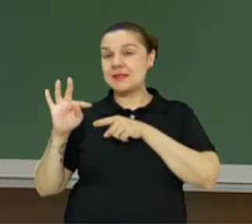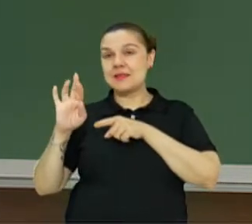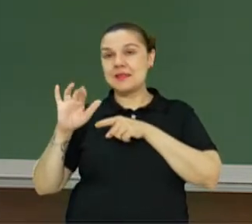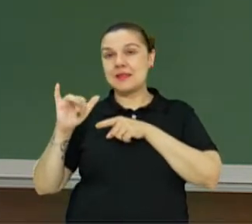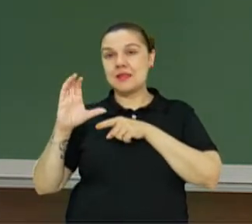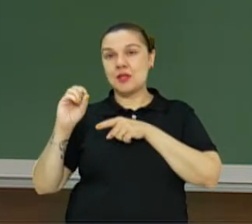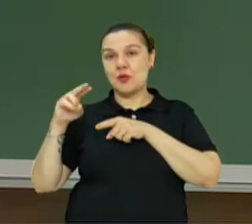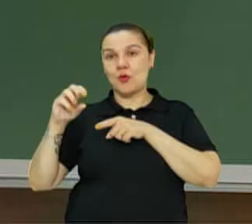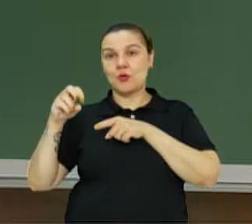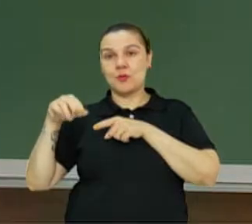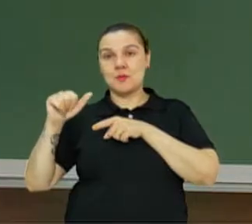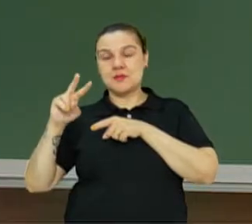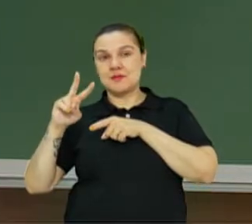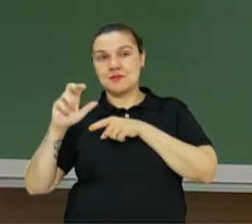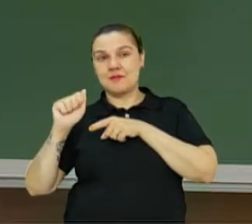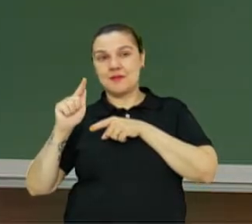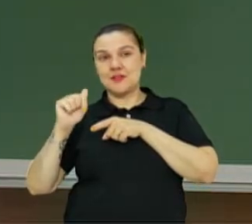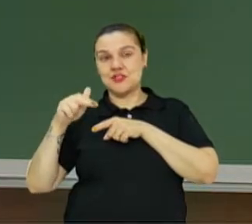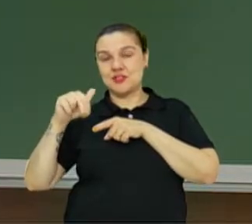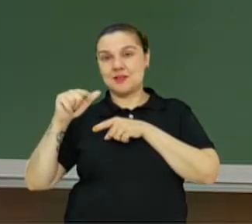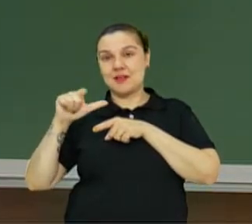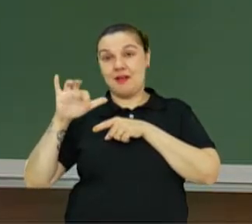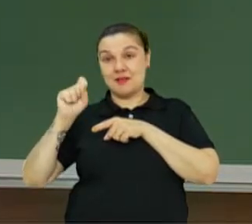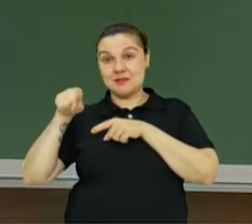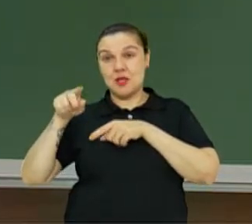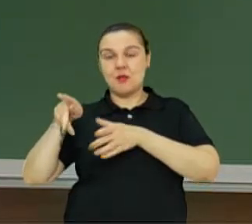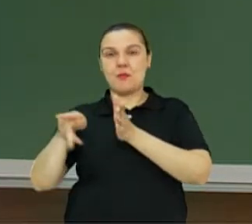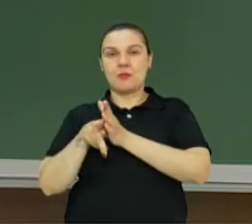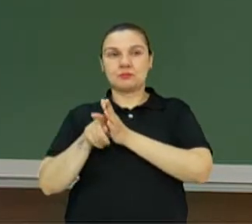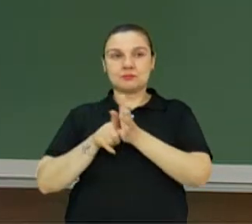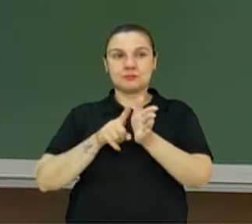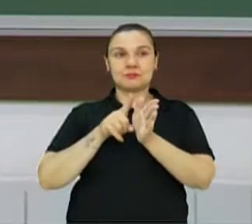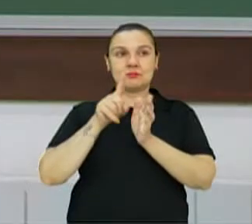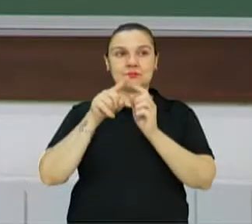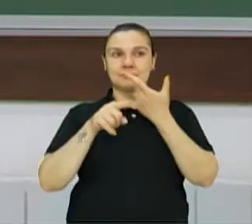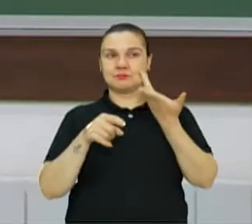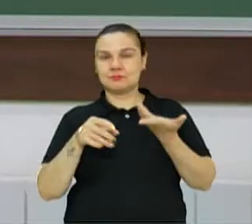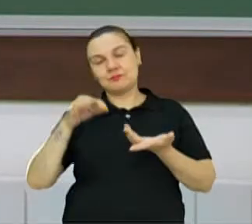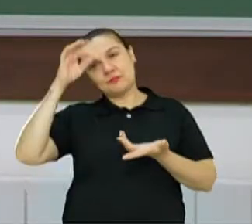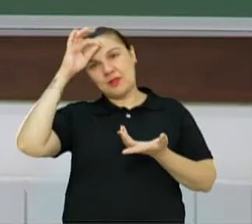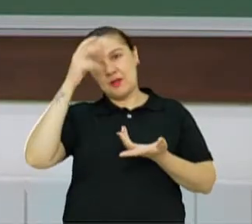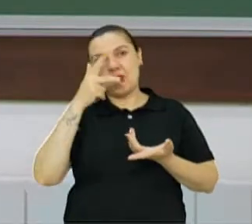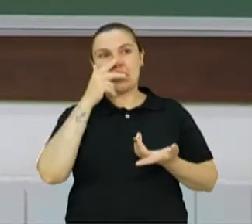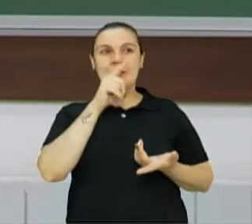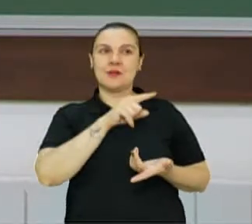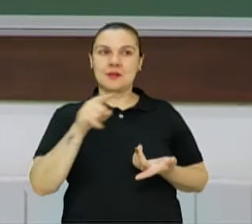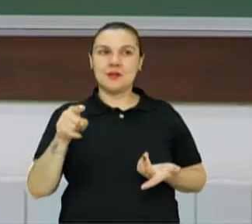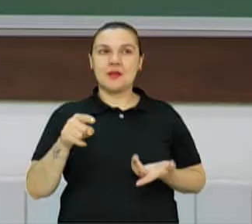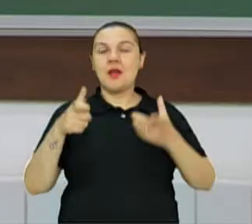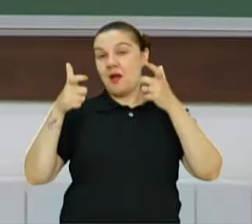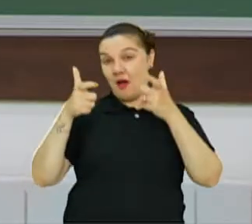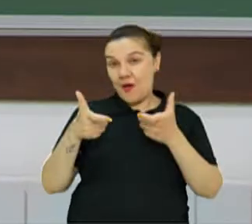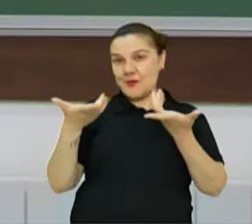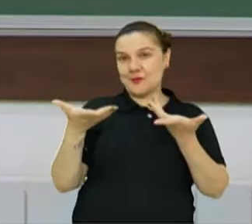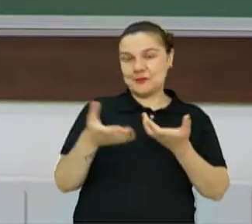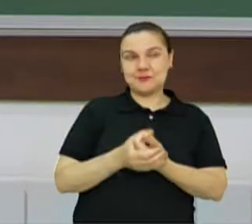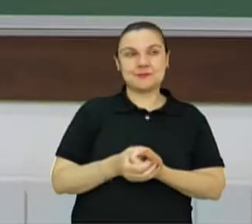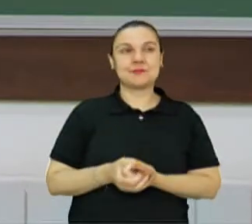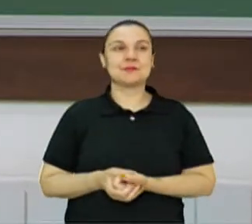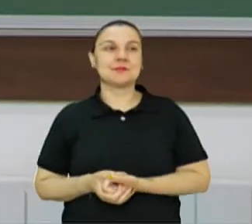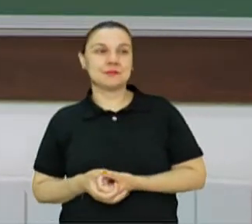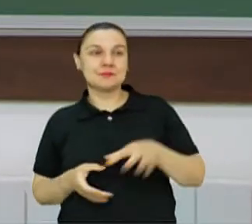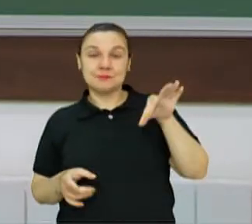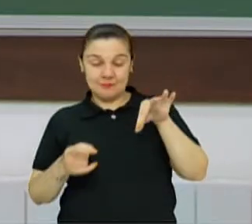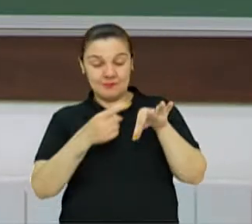é uma bactéria, tá? É um protozoário. E o nome vaginalis, com certeza você já se tocou aí, né? Que ele